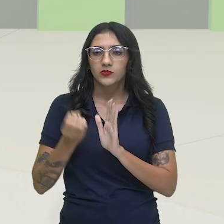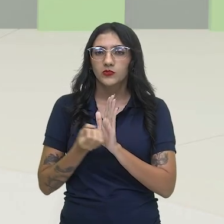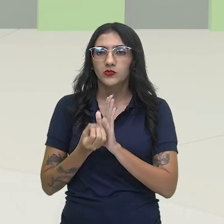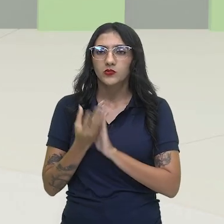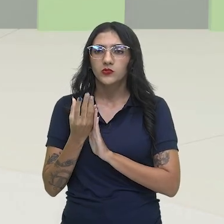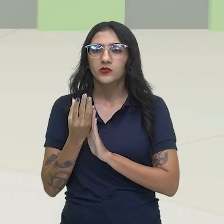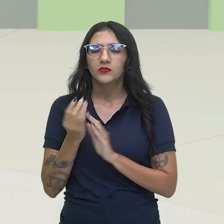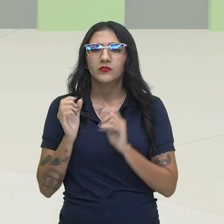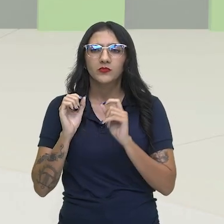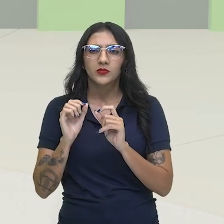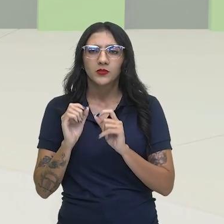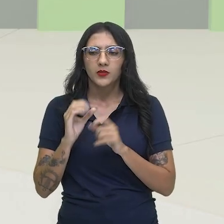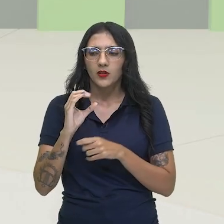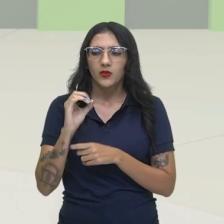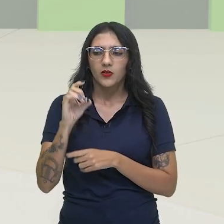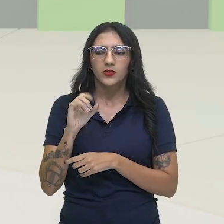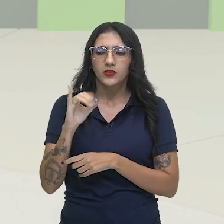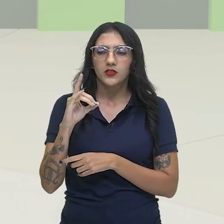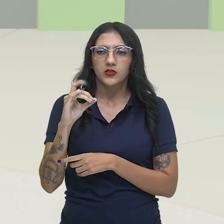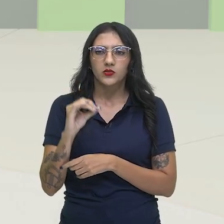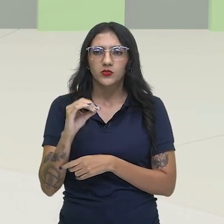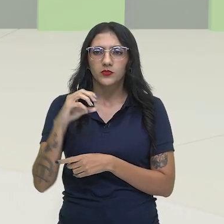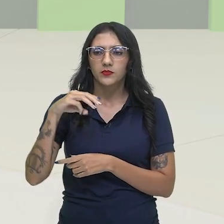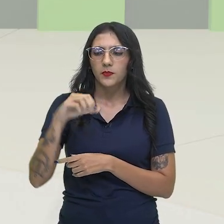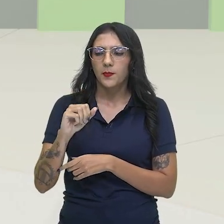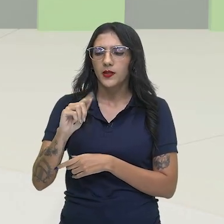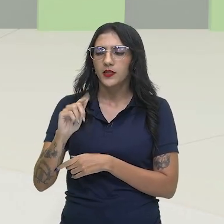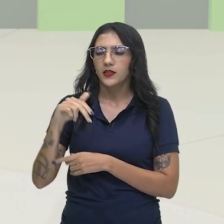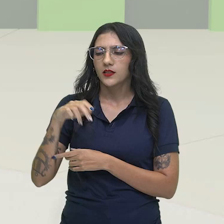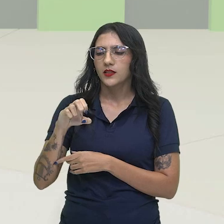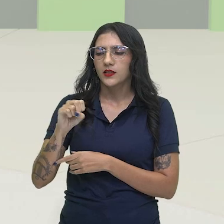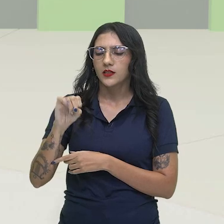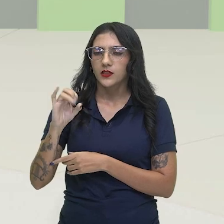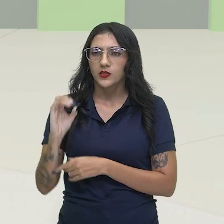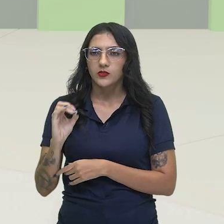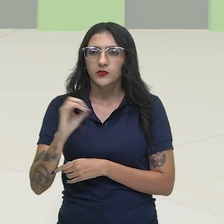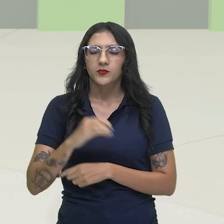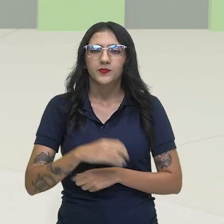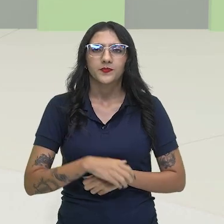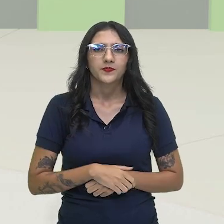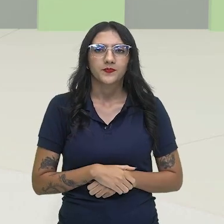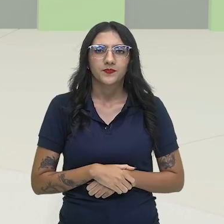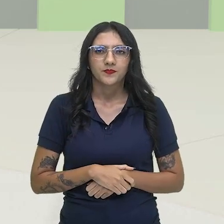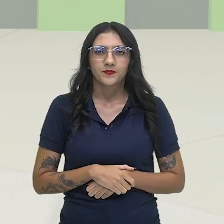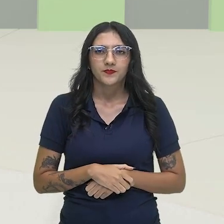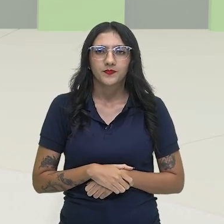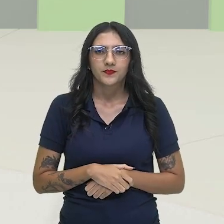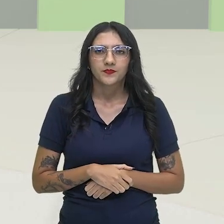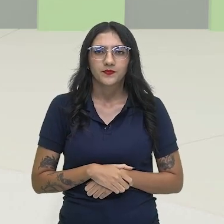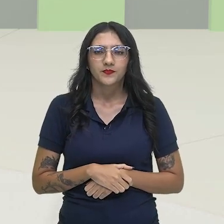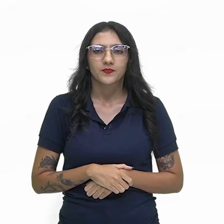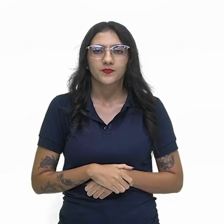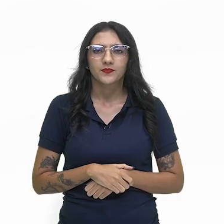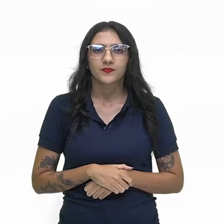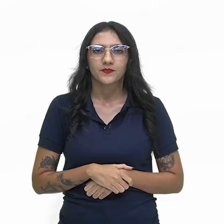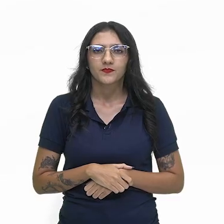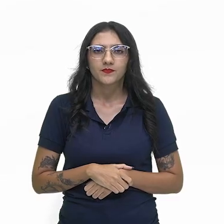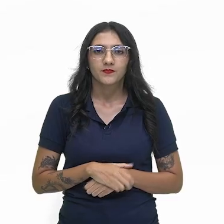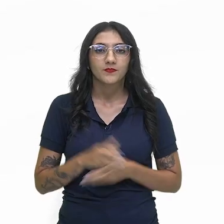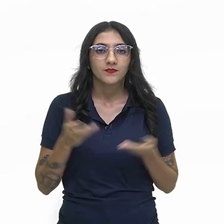formando que produto? O óxido de magnésio, ok? E agora vamos falar das reações de dupla troca.